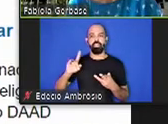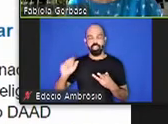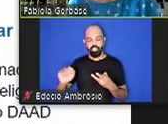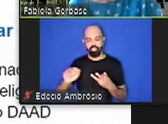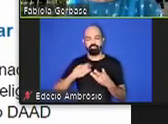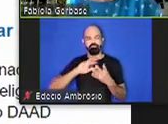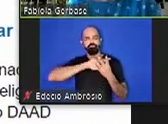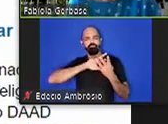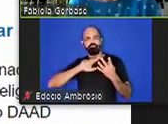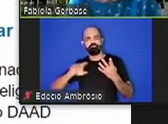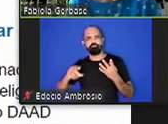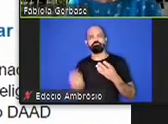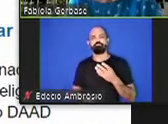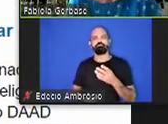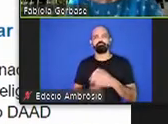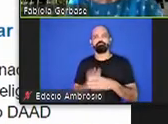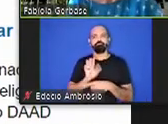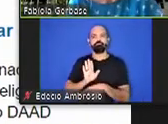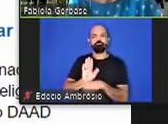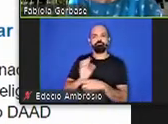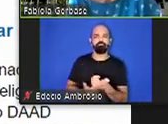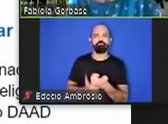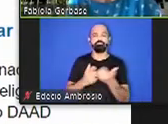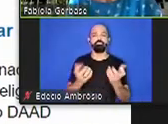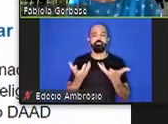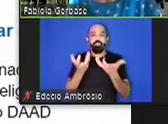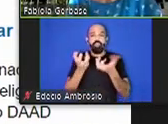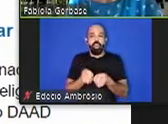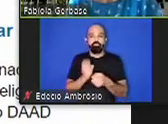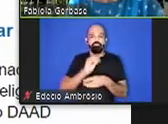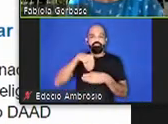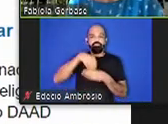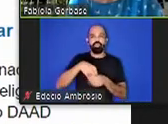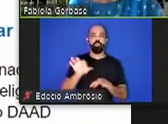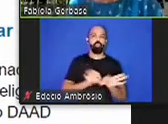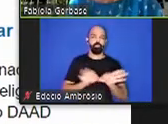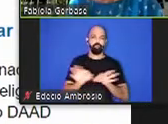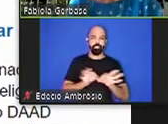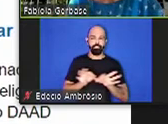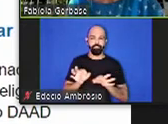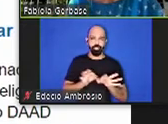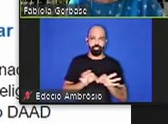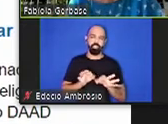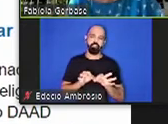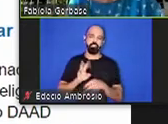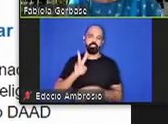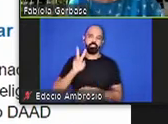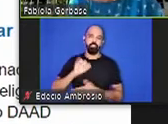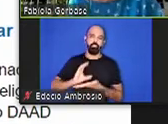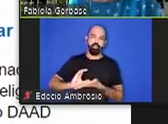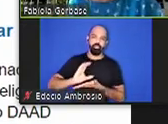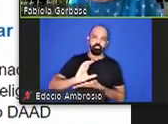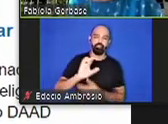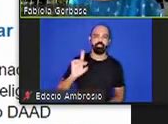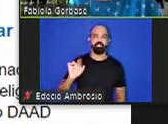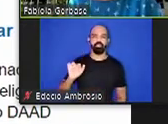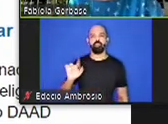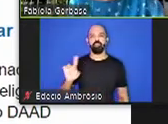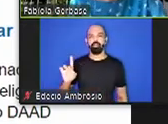digitais podem já ser incorporados na concepção do próprio projeto a ser financiado pelo DAD.